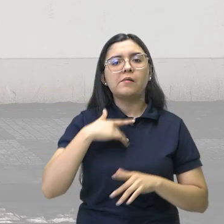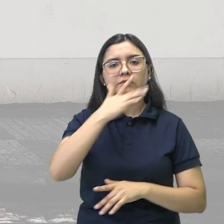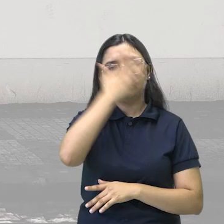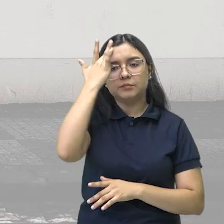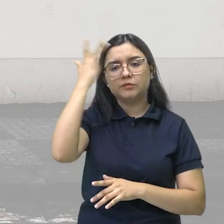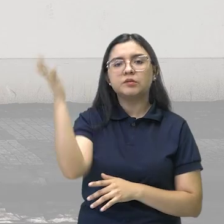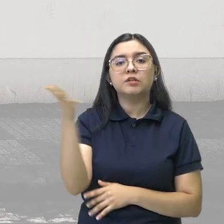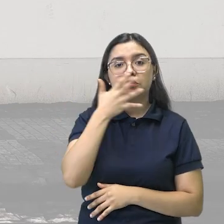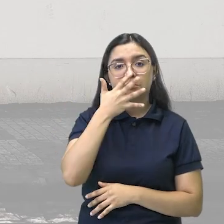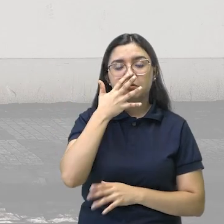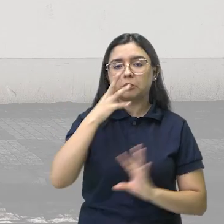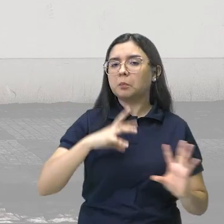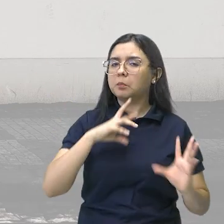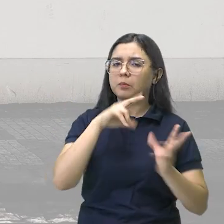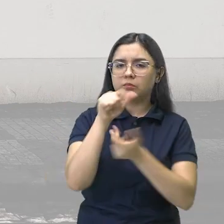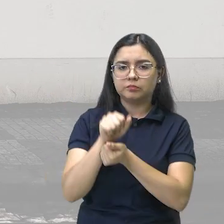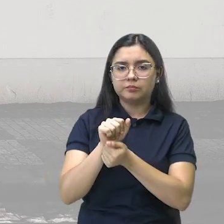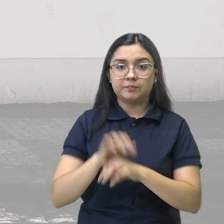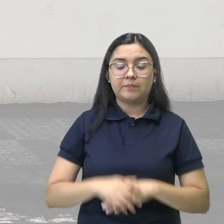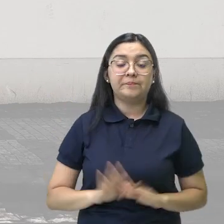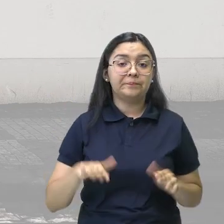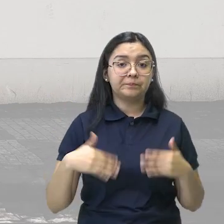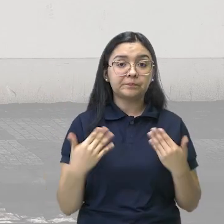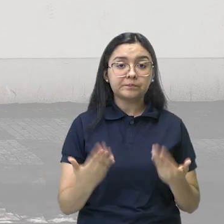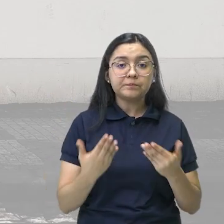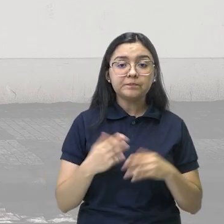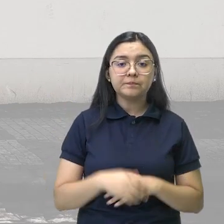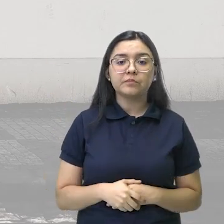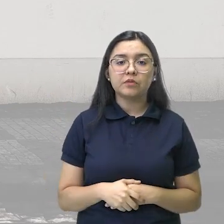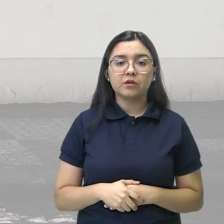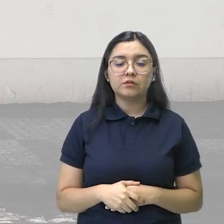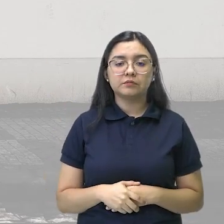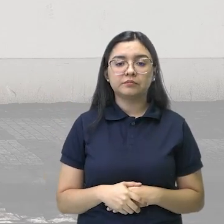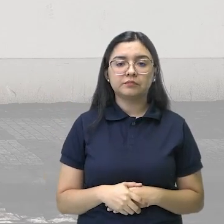admirada em todo o mundo. Então,